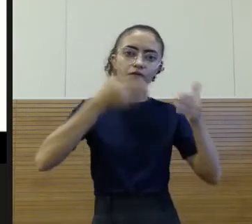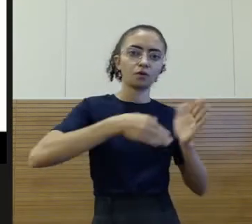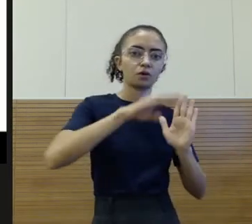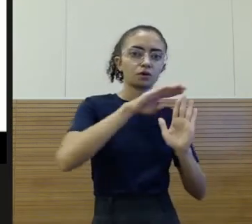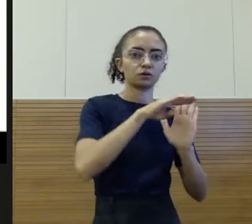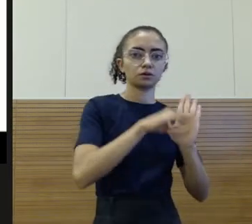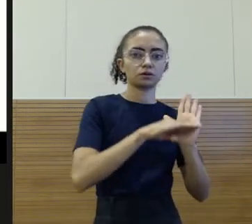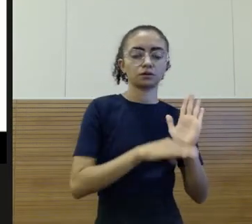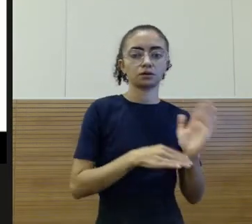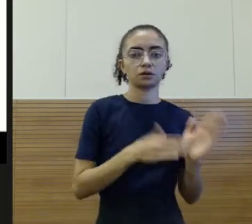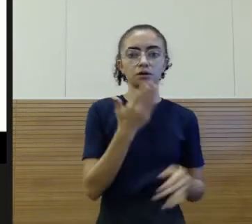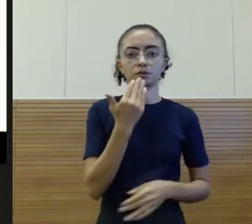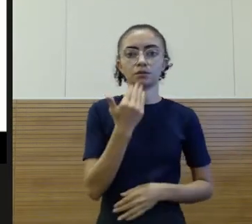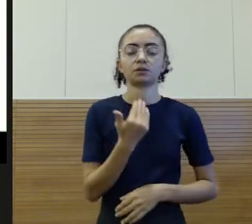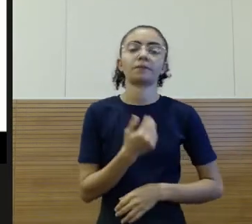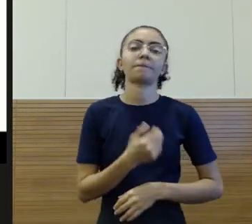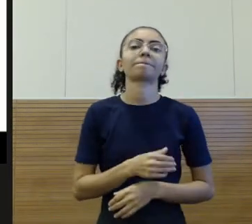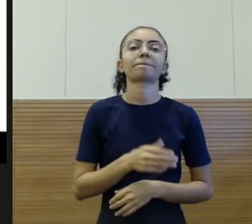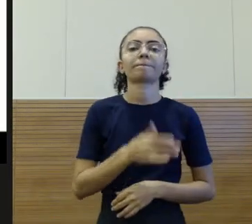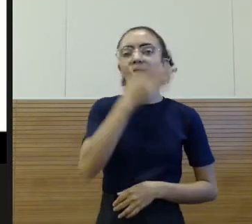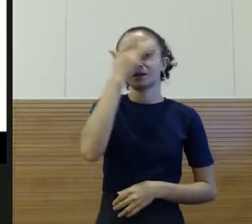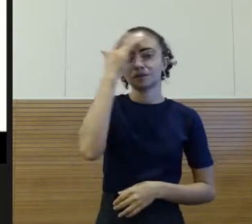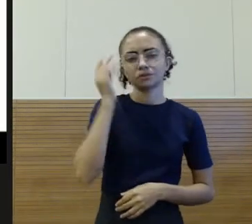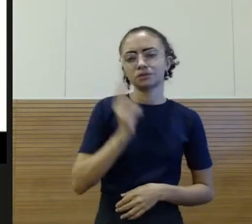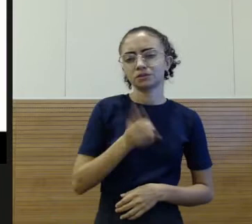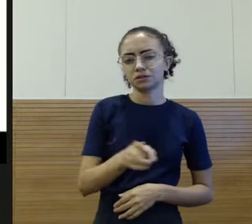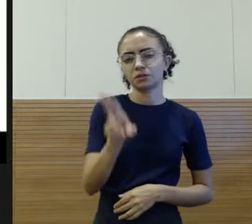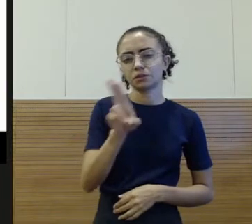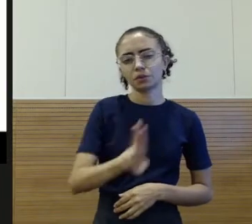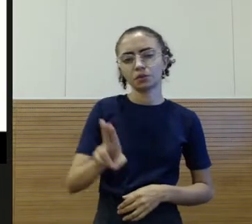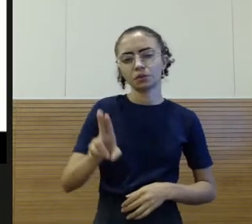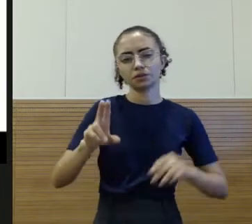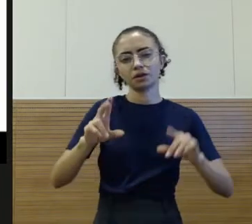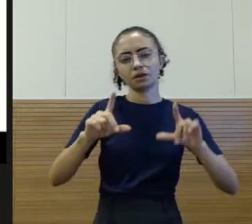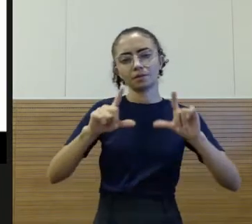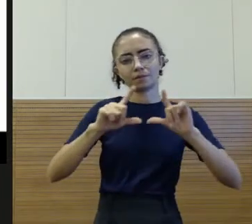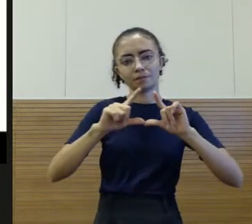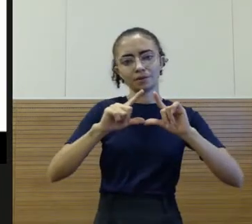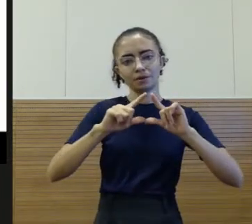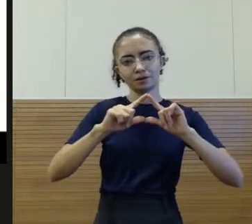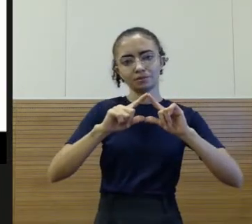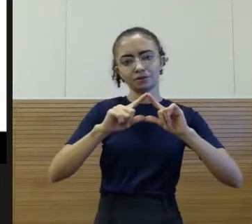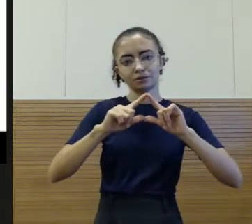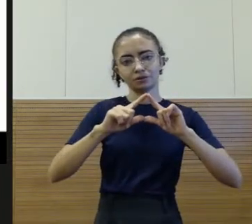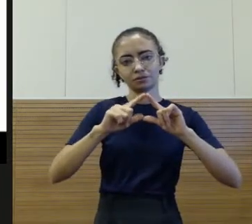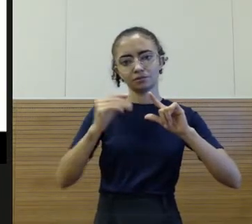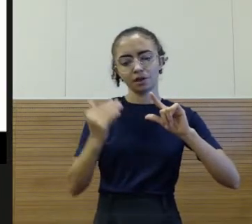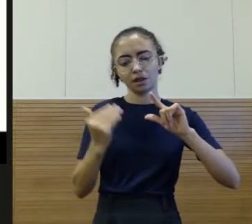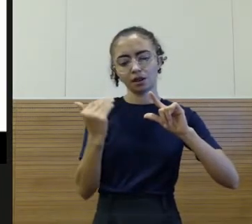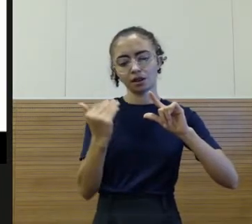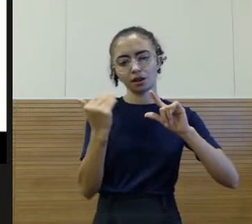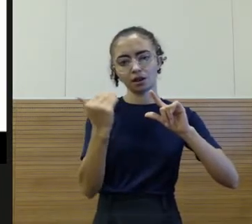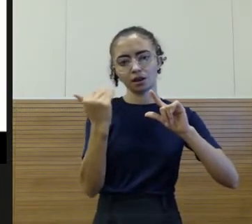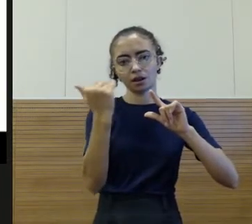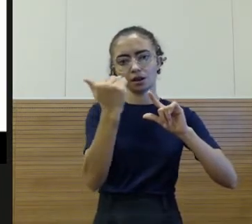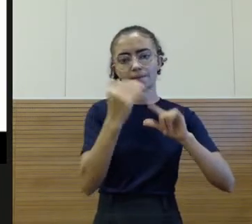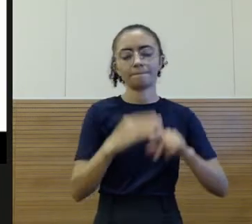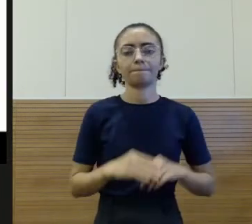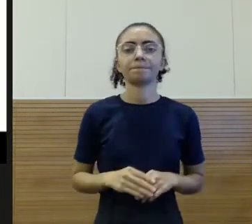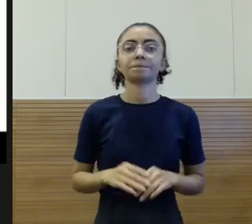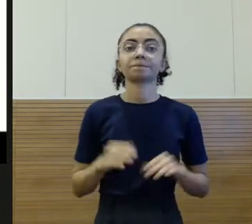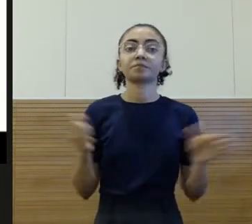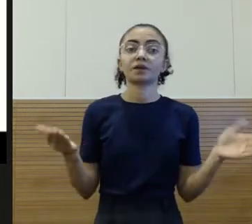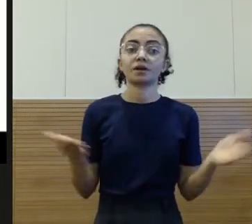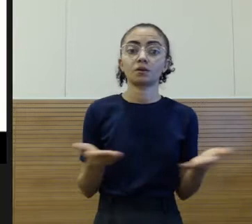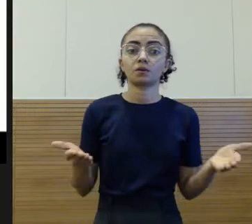pessoas sempre usam a pirâmide. Então, nos países da África, é interessante agora, há muitos países que estão